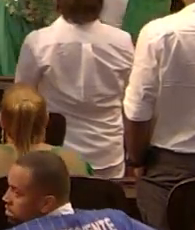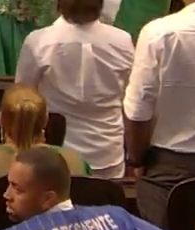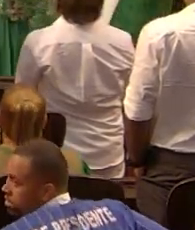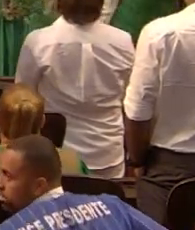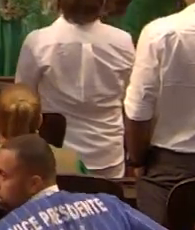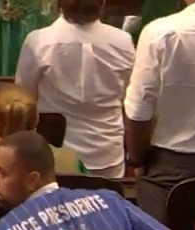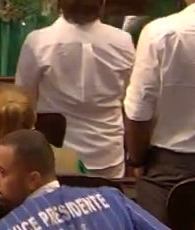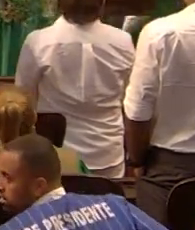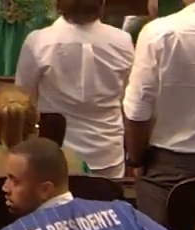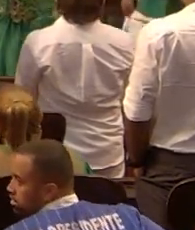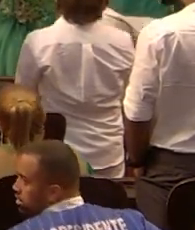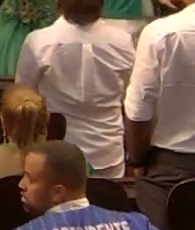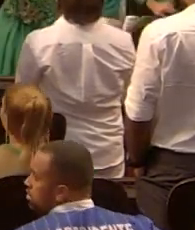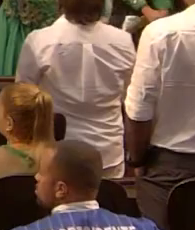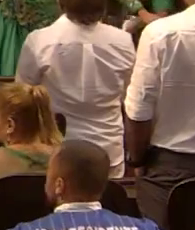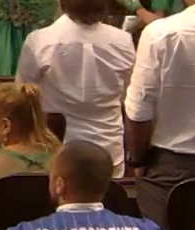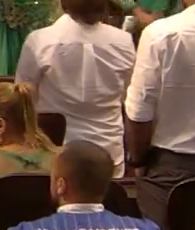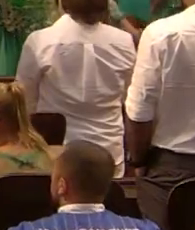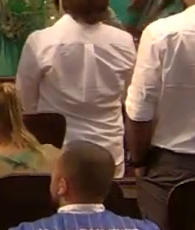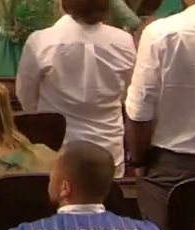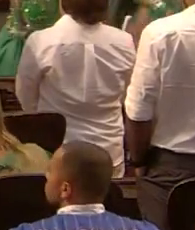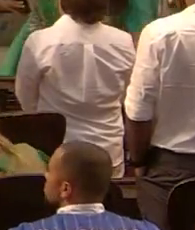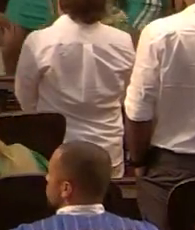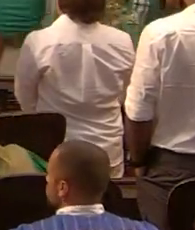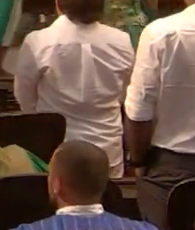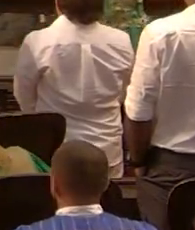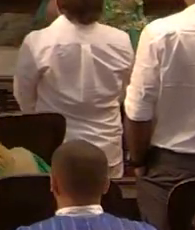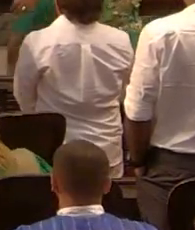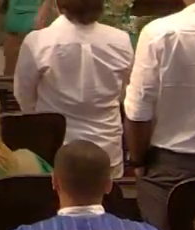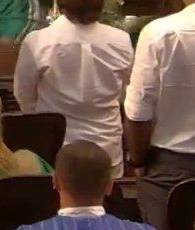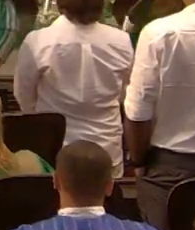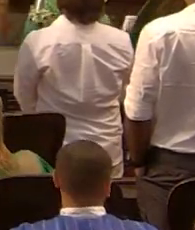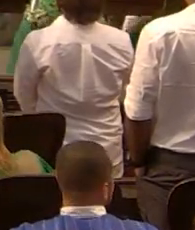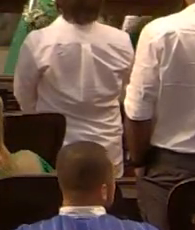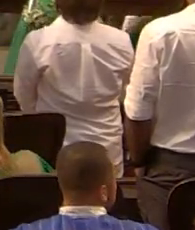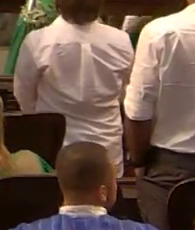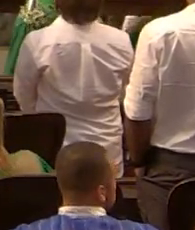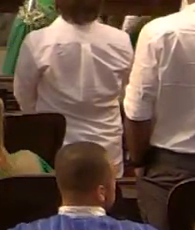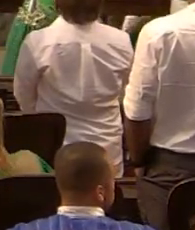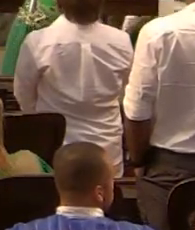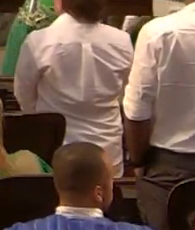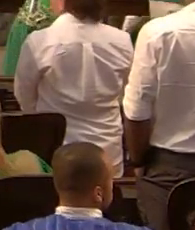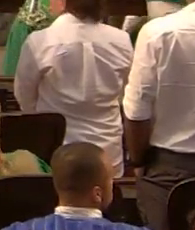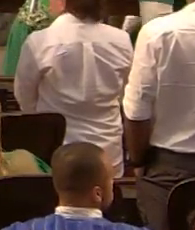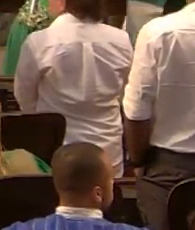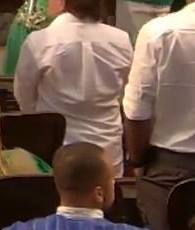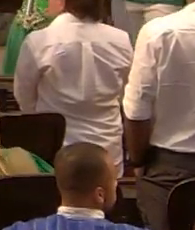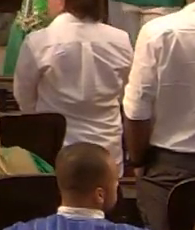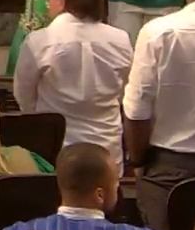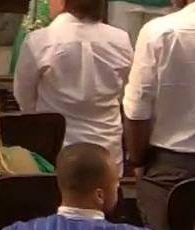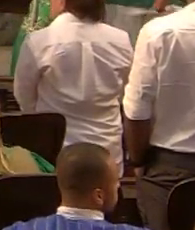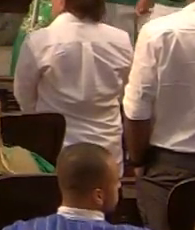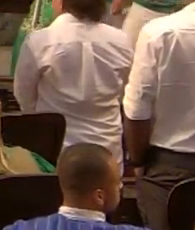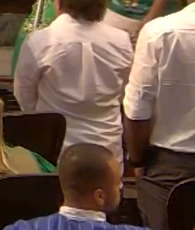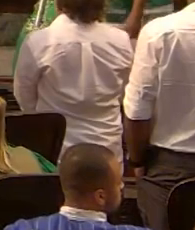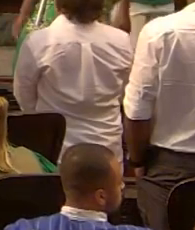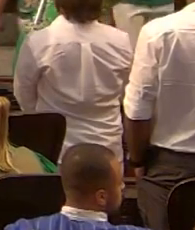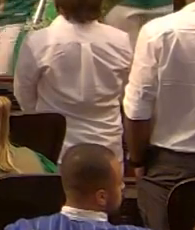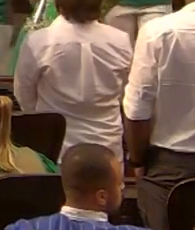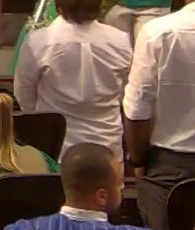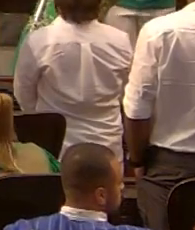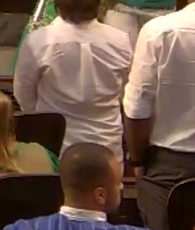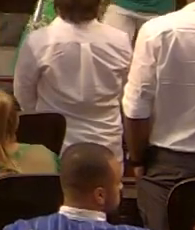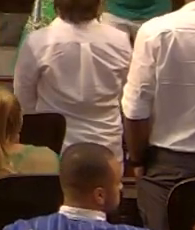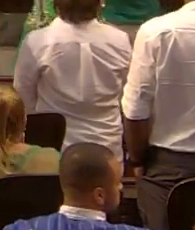tem magia de Exu. Irmão de Ogum, meu pai maior, a junto os orixás, quando a flecha